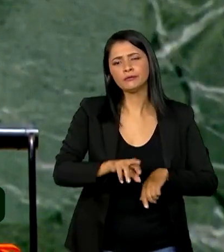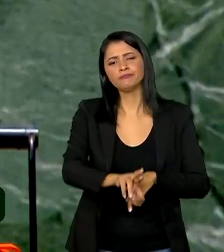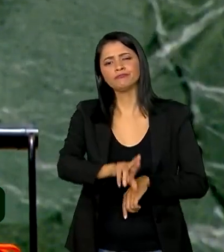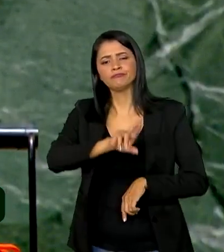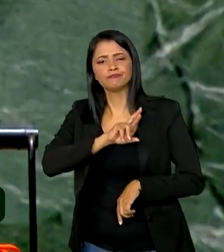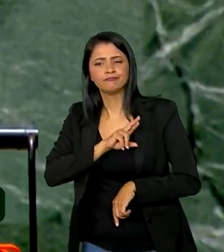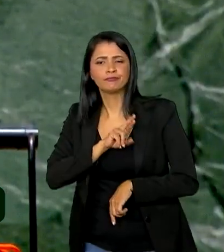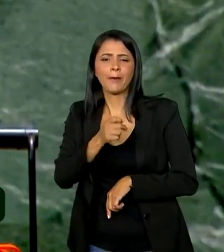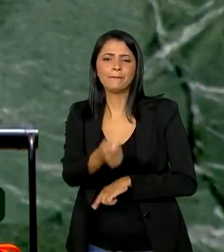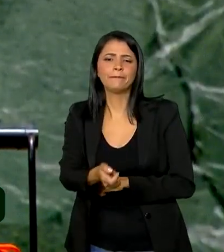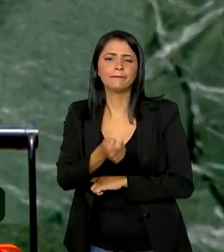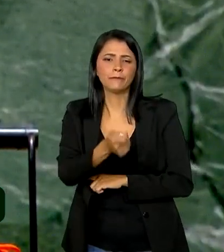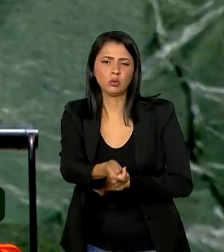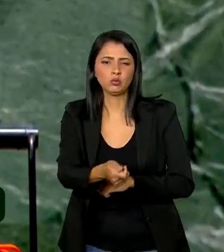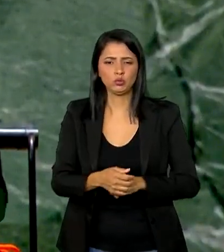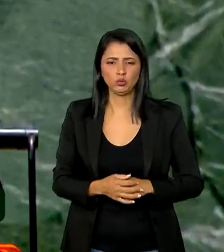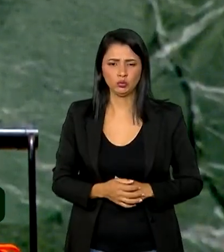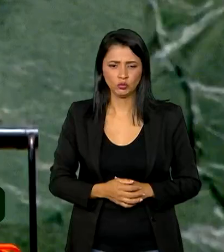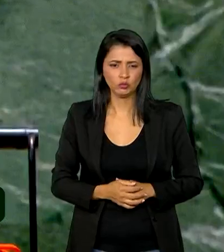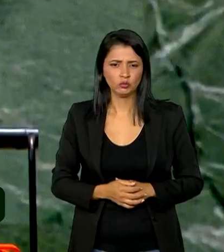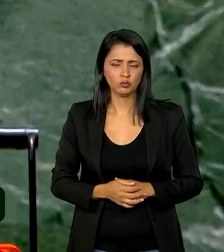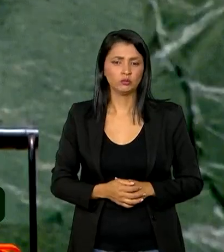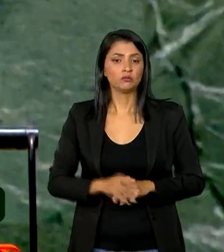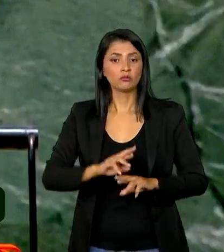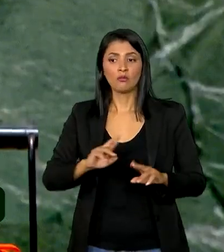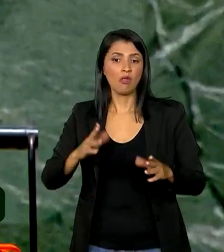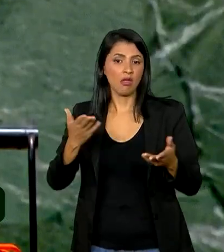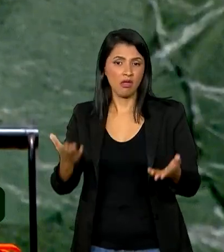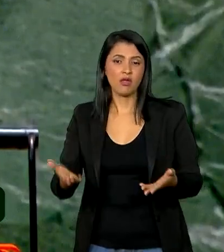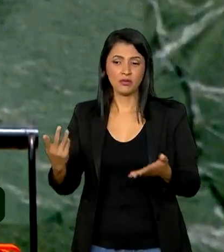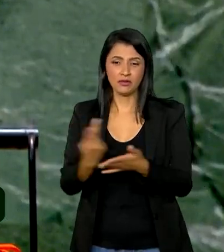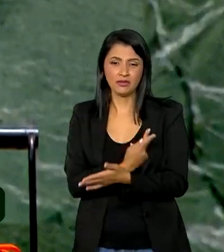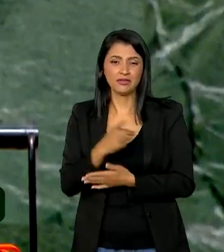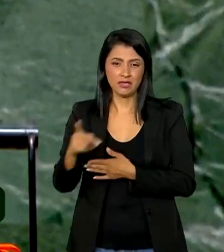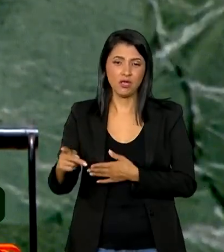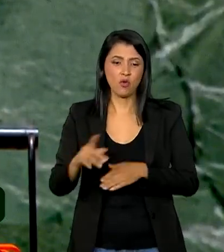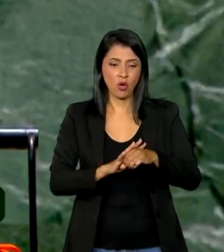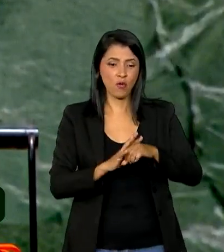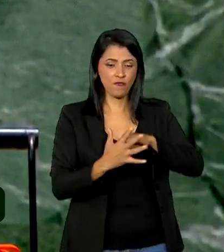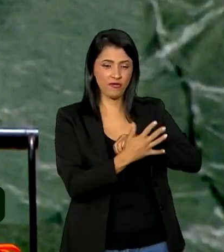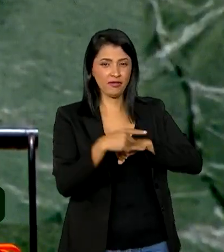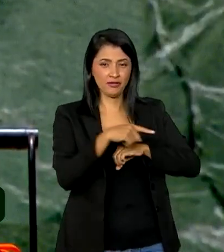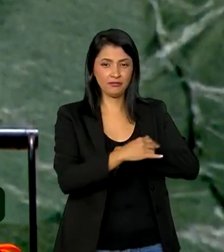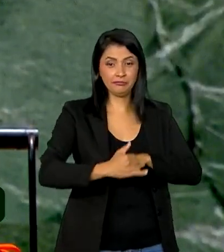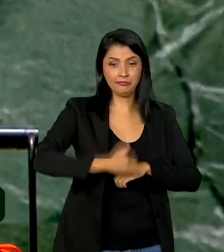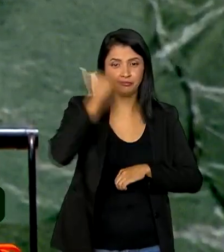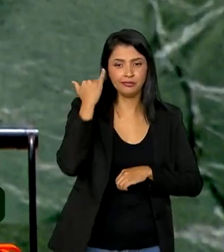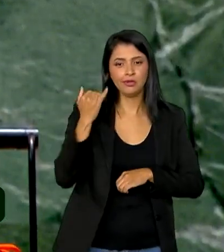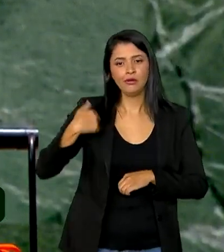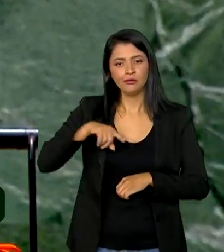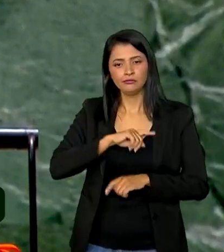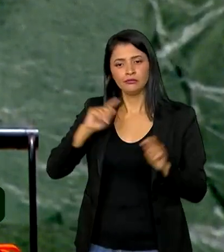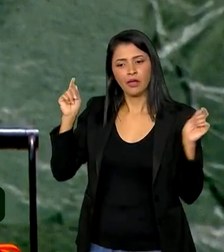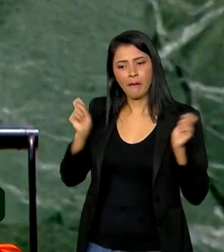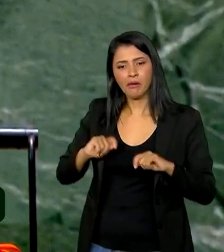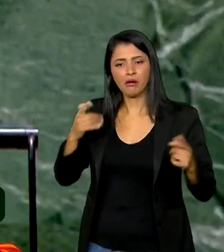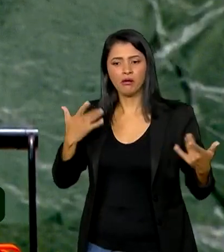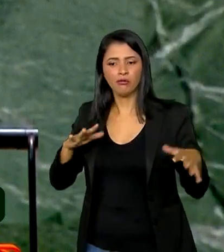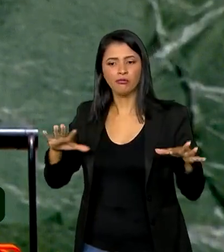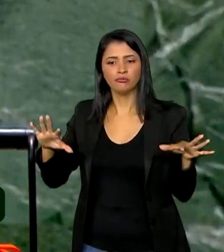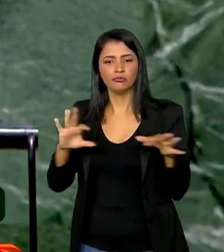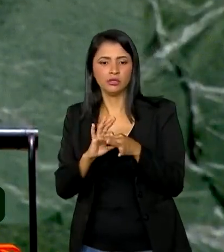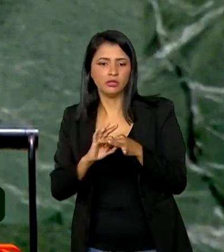resultados insuficientes. Nem mesmo com a tragédia da Covid-19 fomos capazes de nos unir em torno